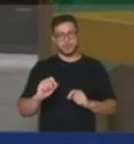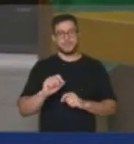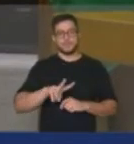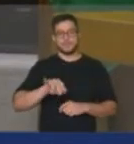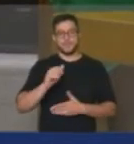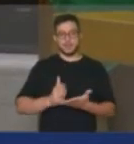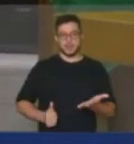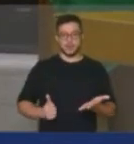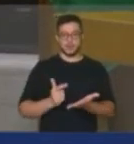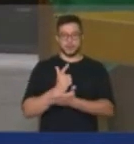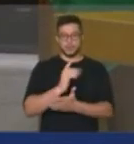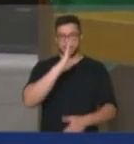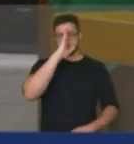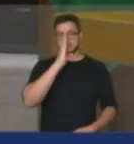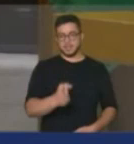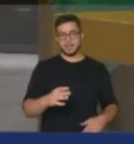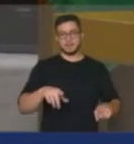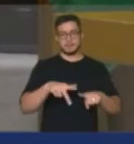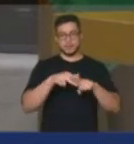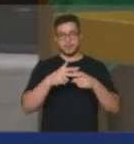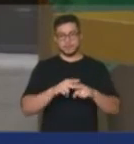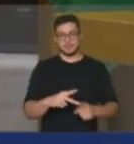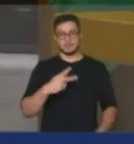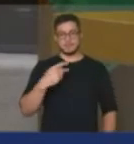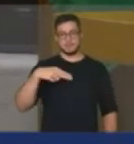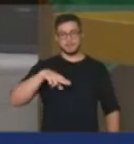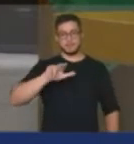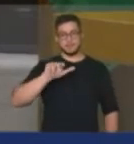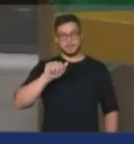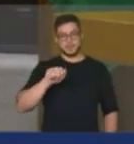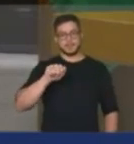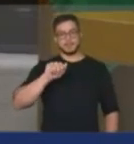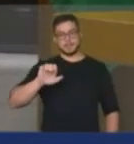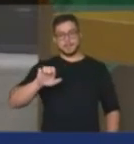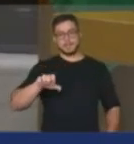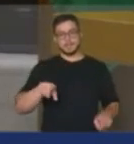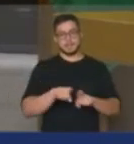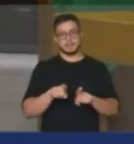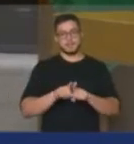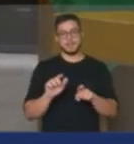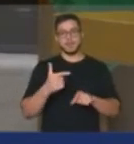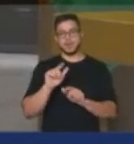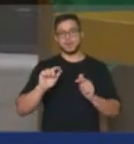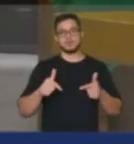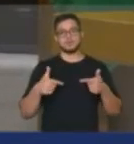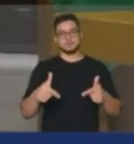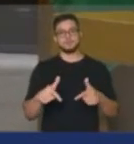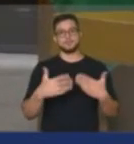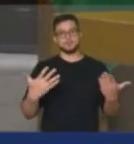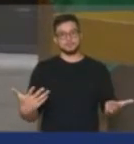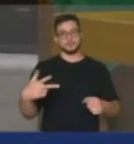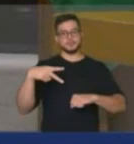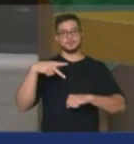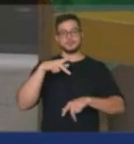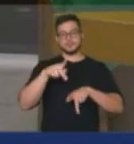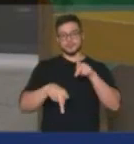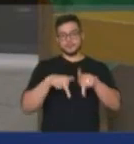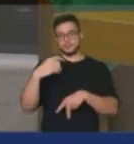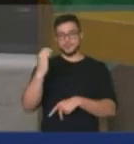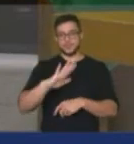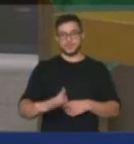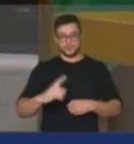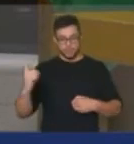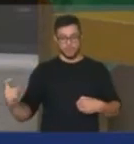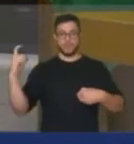da correção do PNAE e tantas outras ações que já foram feitas, o povo brasileiro foi colocado novamente no orçamento.